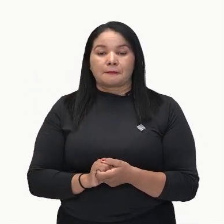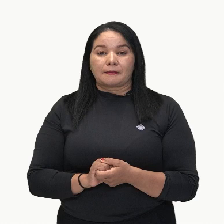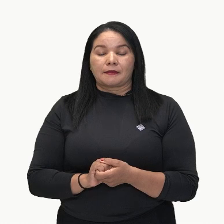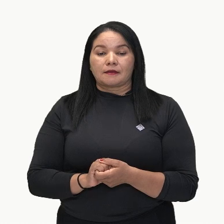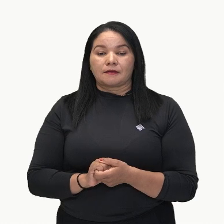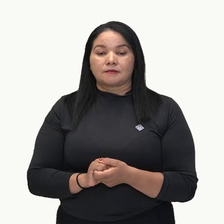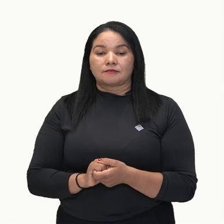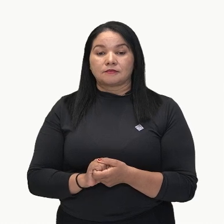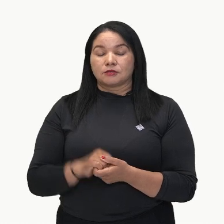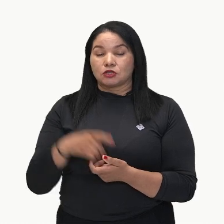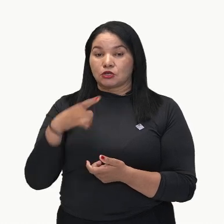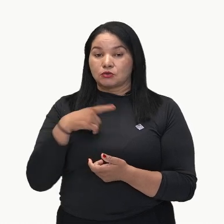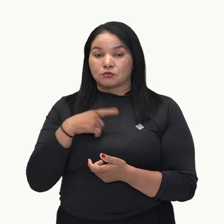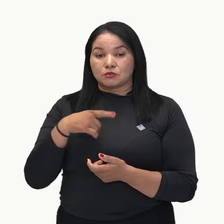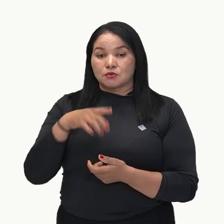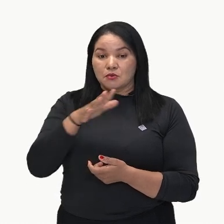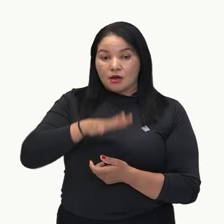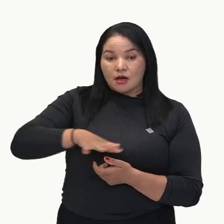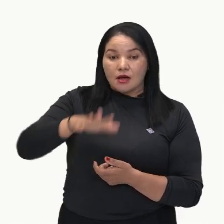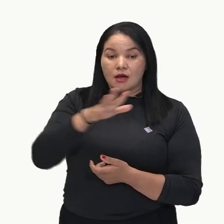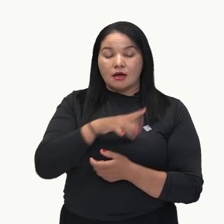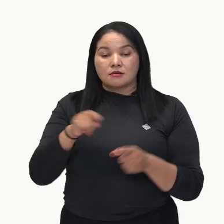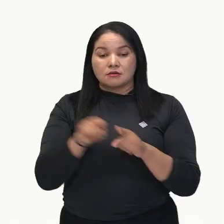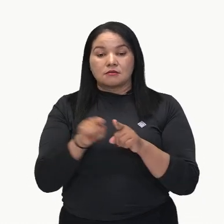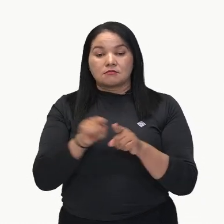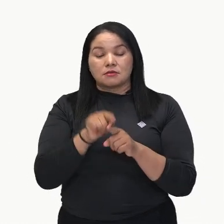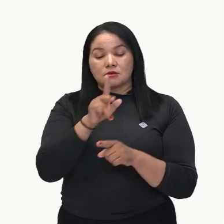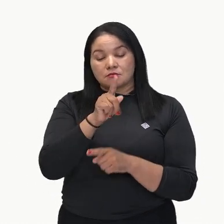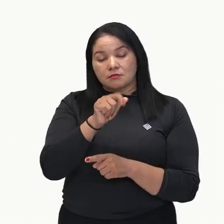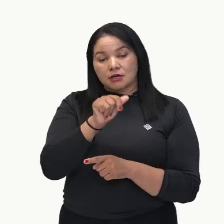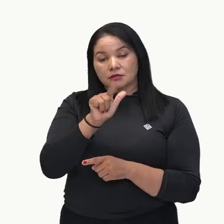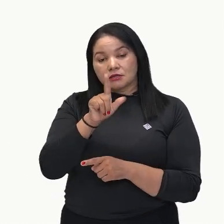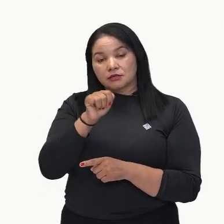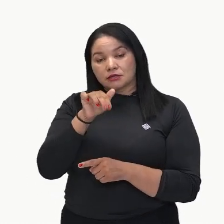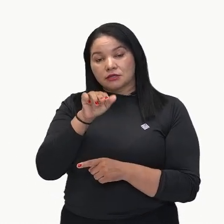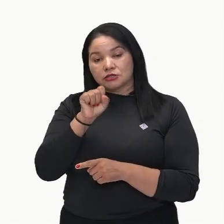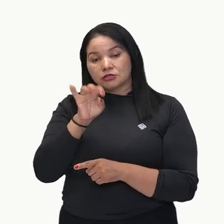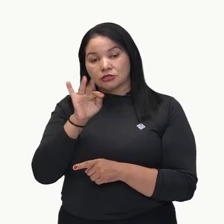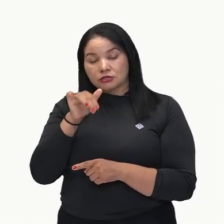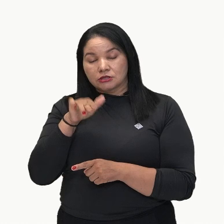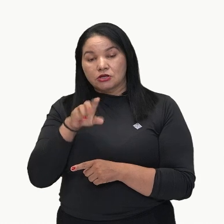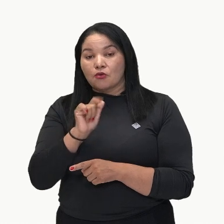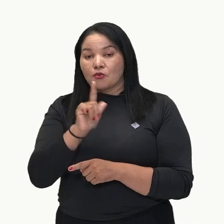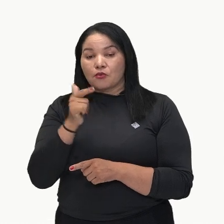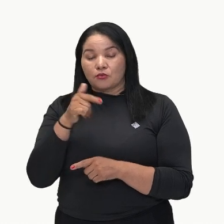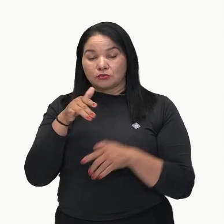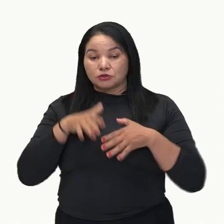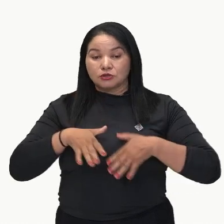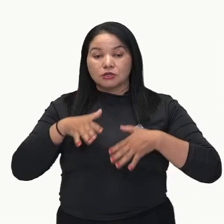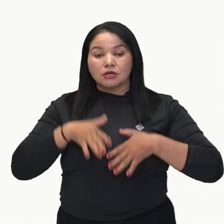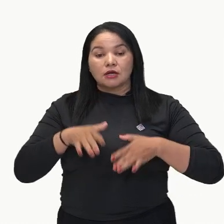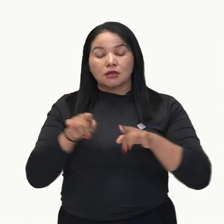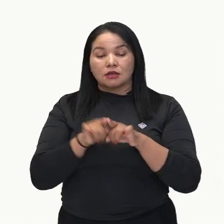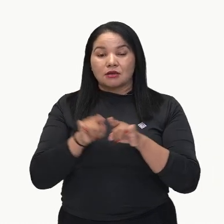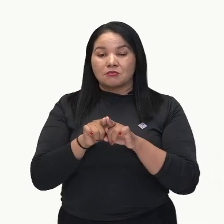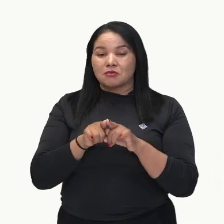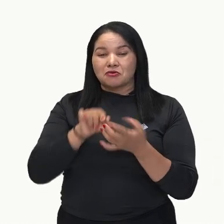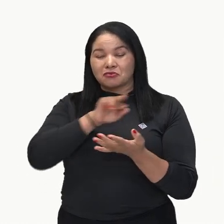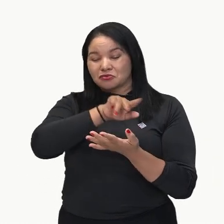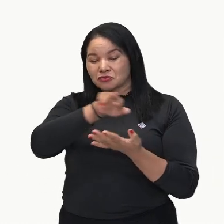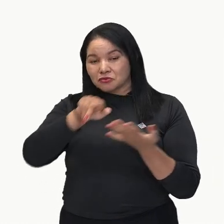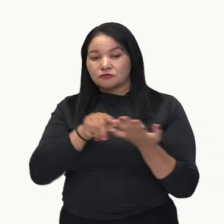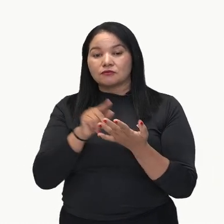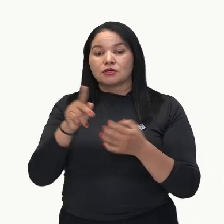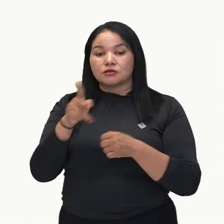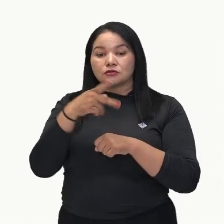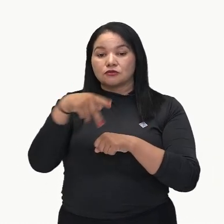né? Tem a região da Palestina, de Israel, né? Pega ali a região da Jordânia, Líbano, né?